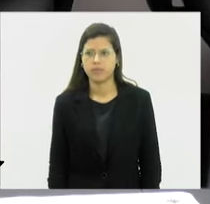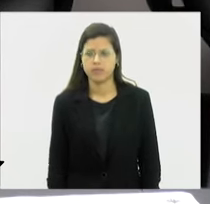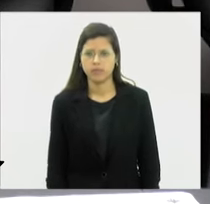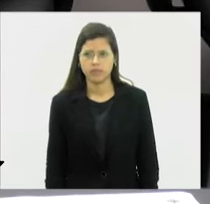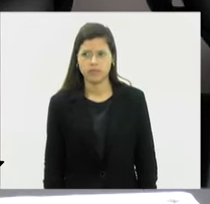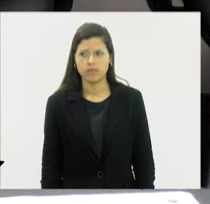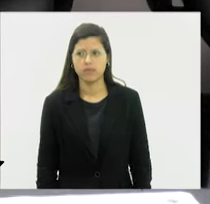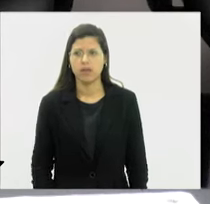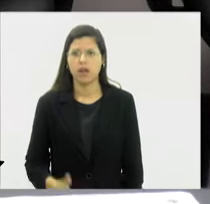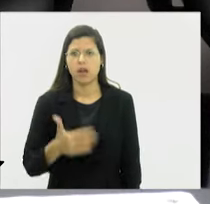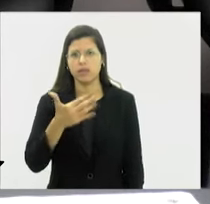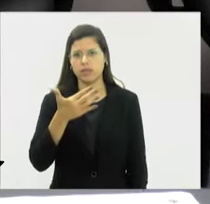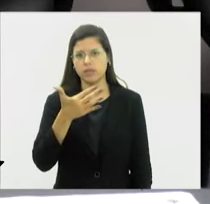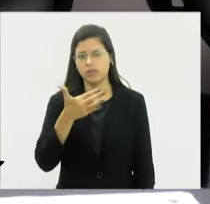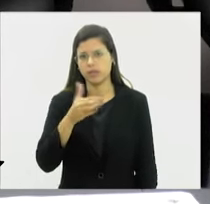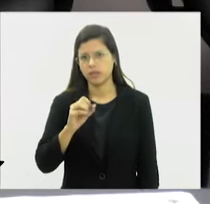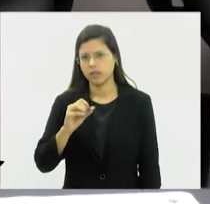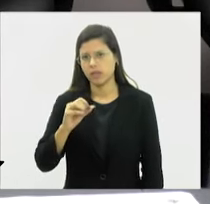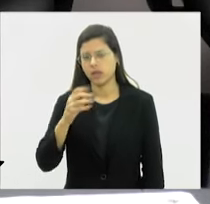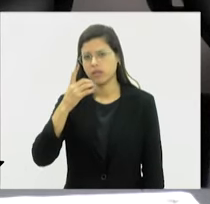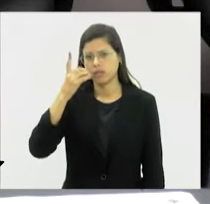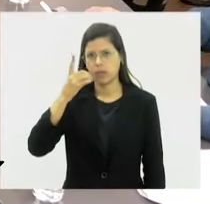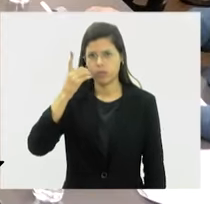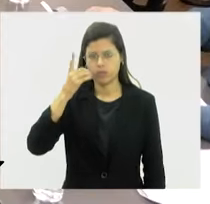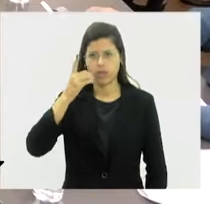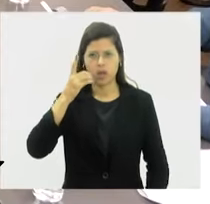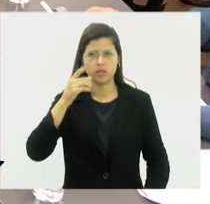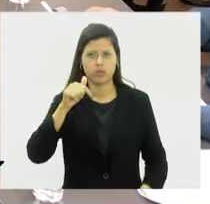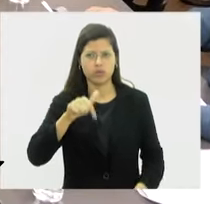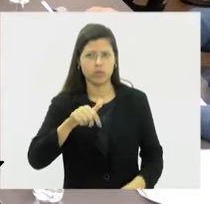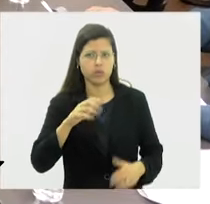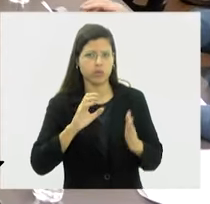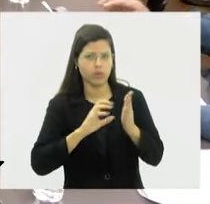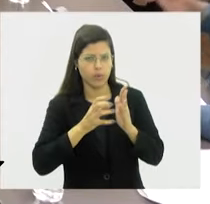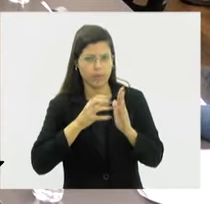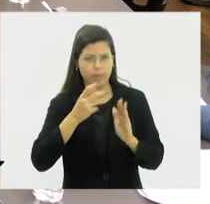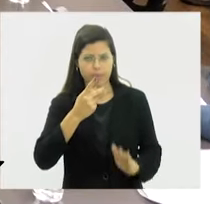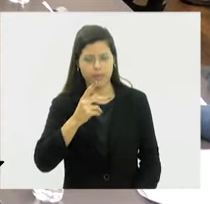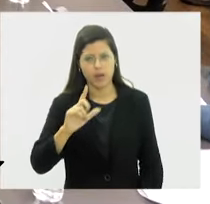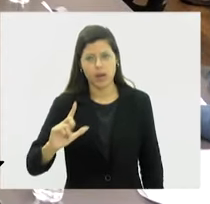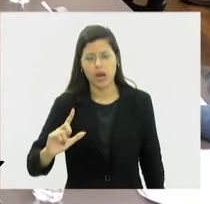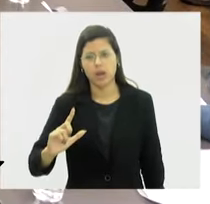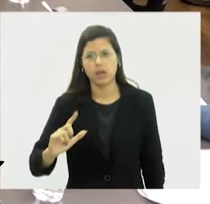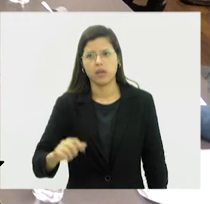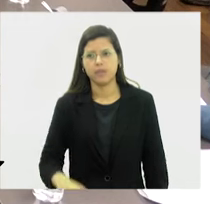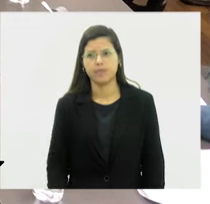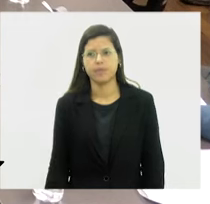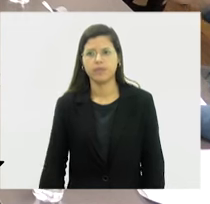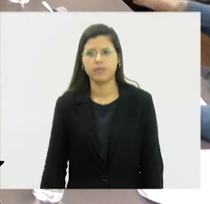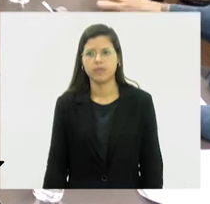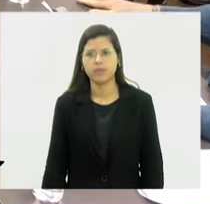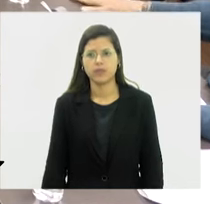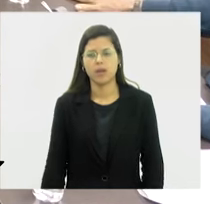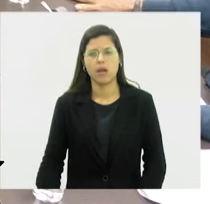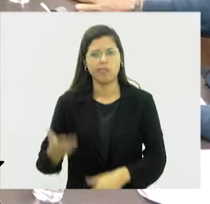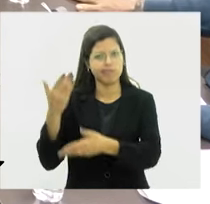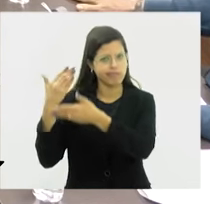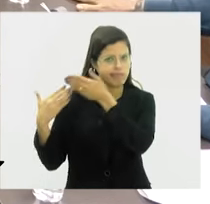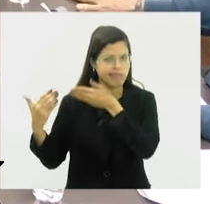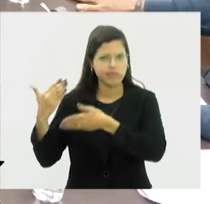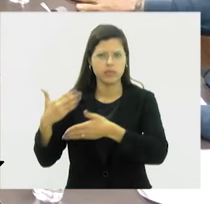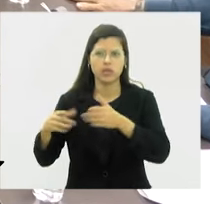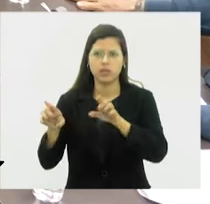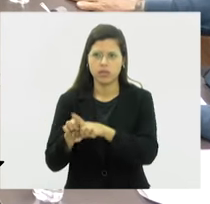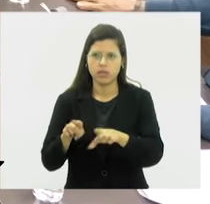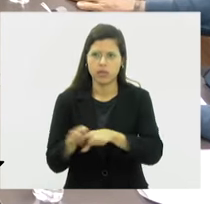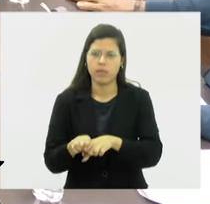os 10 deputados da bancada do PL, que há tempos atrás também propuseram a